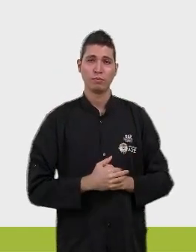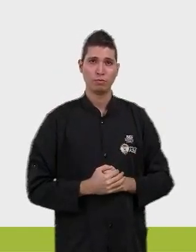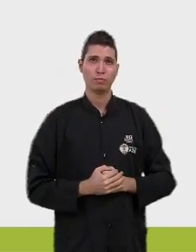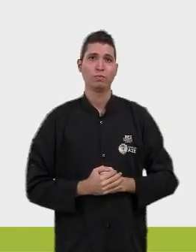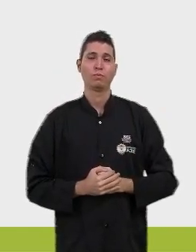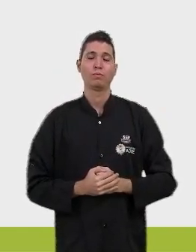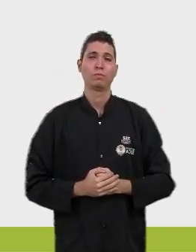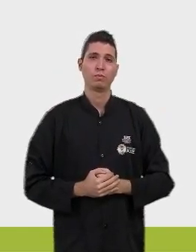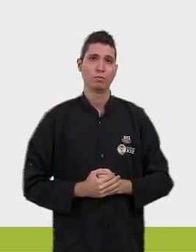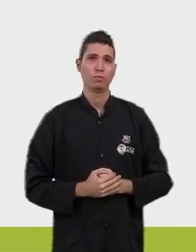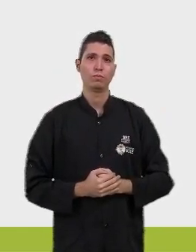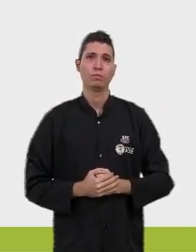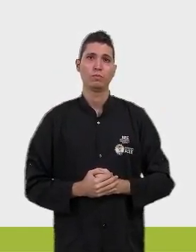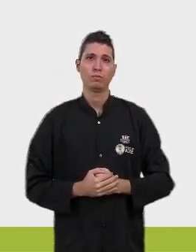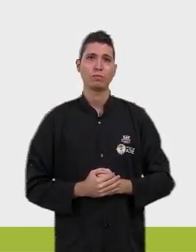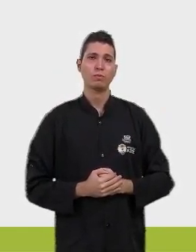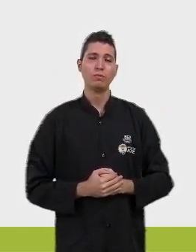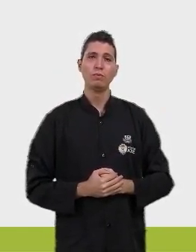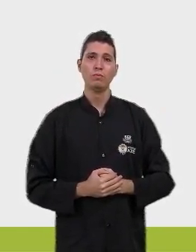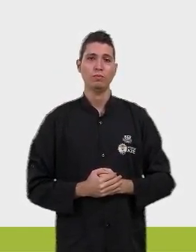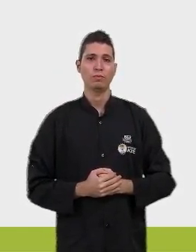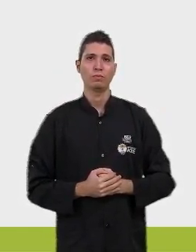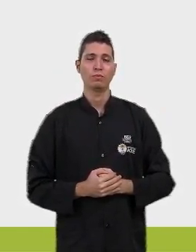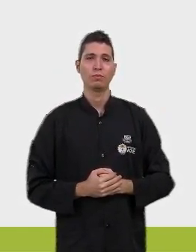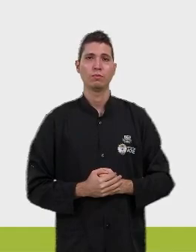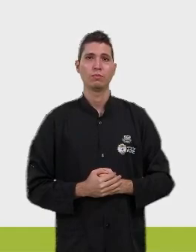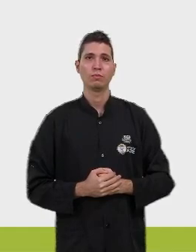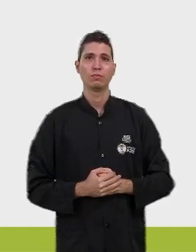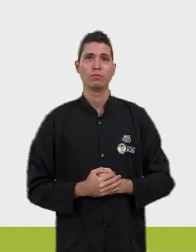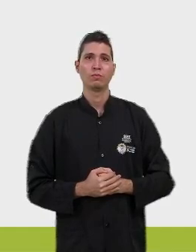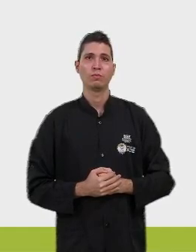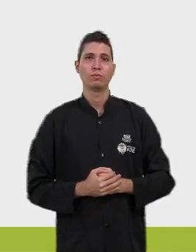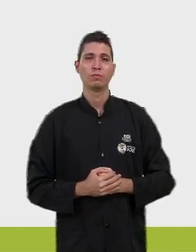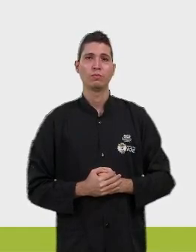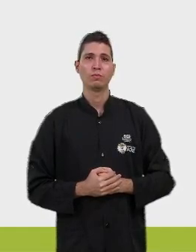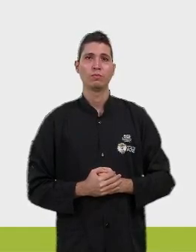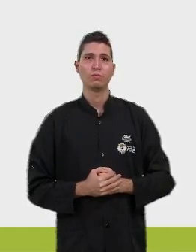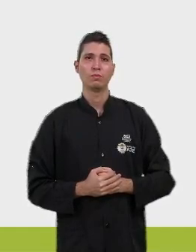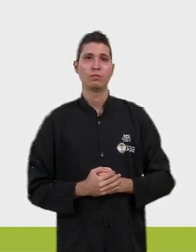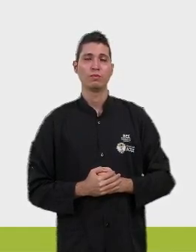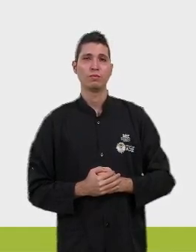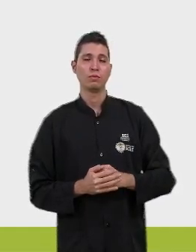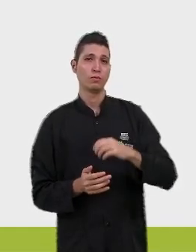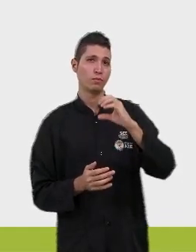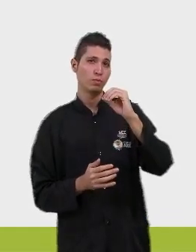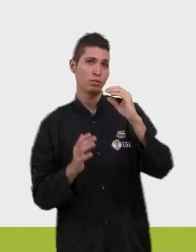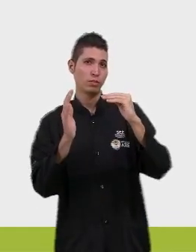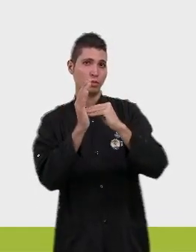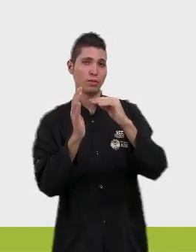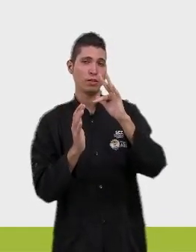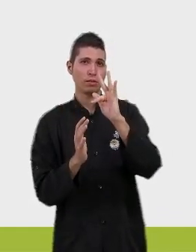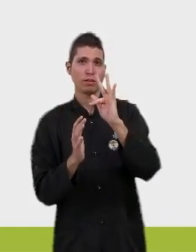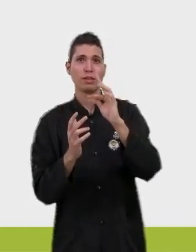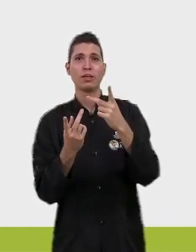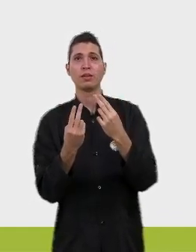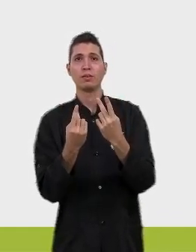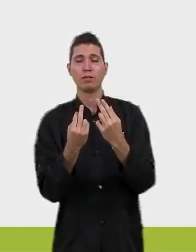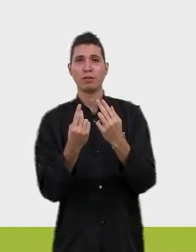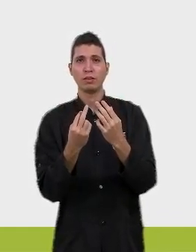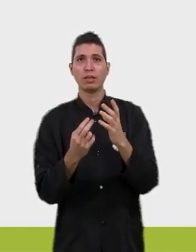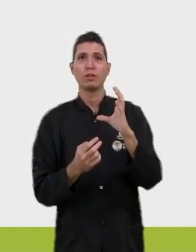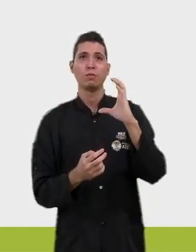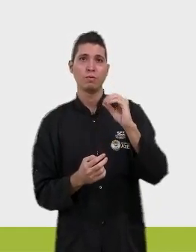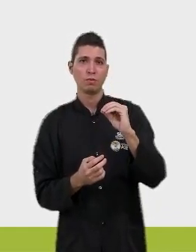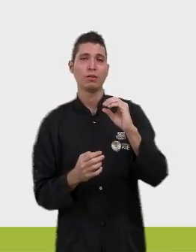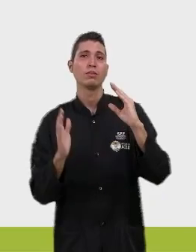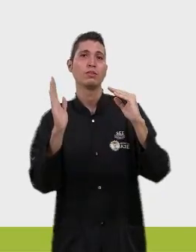Só que, para sorte nossa, essa medida que vai do O até o F é a mesma medida que vai do O